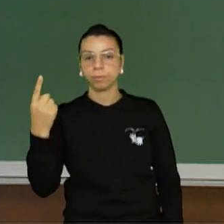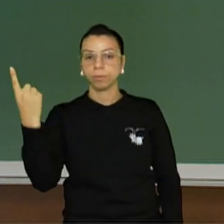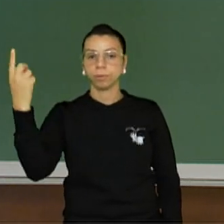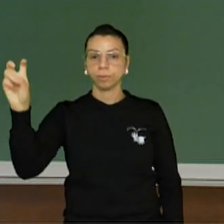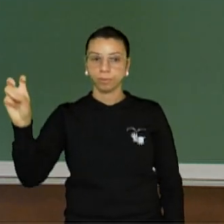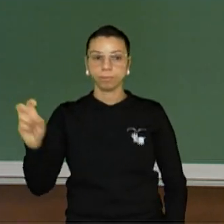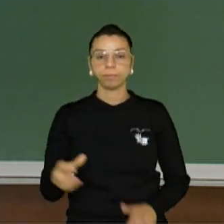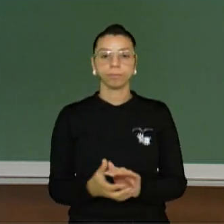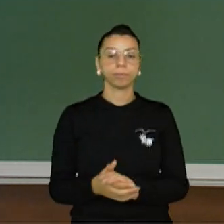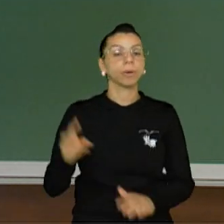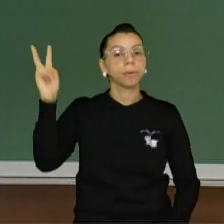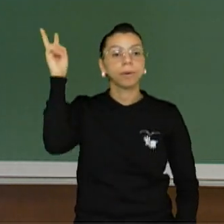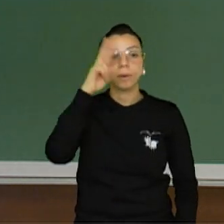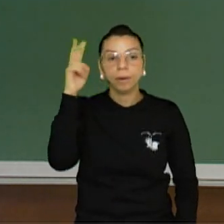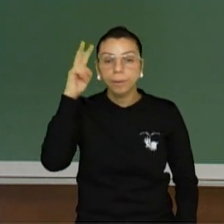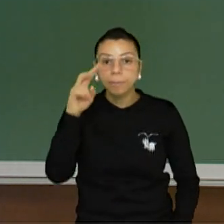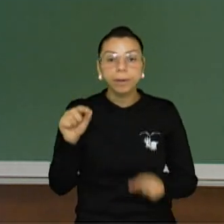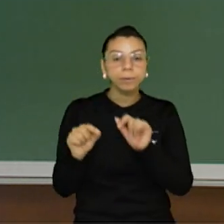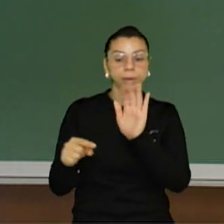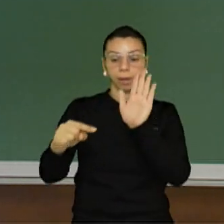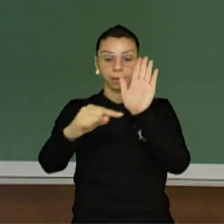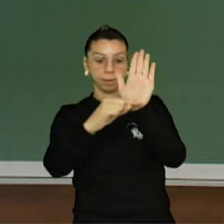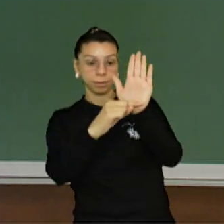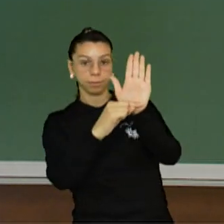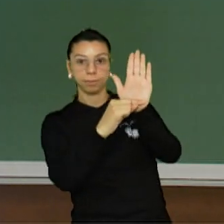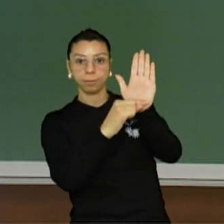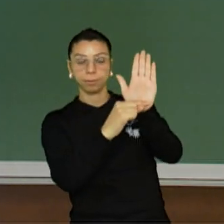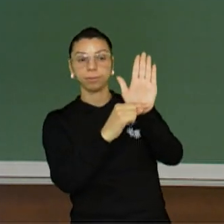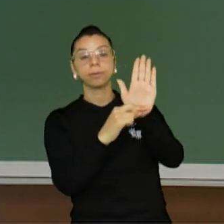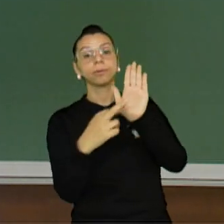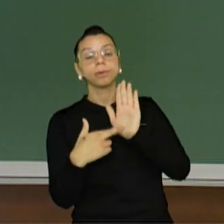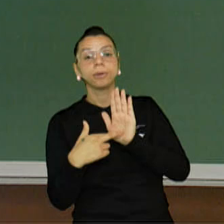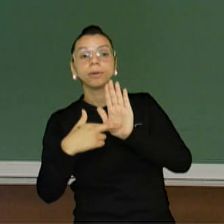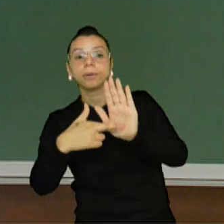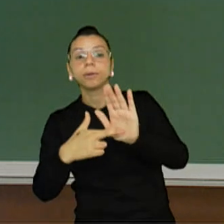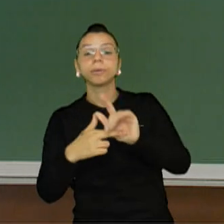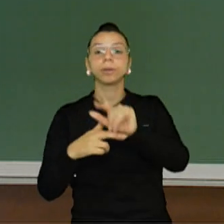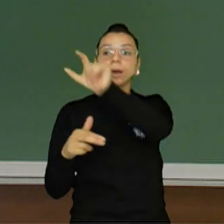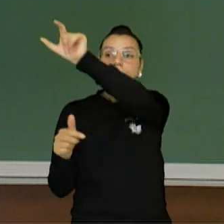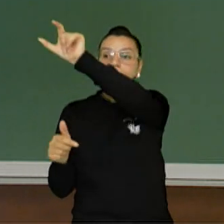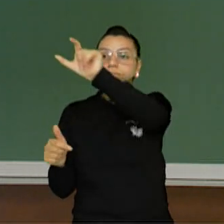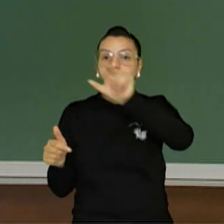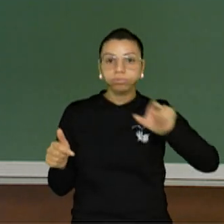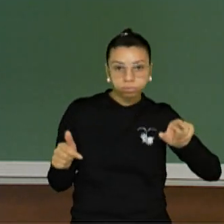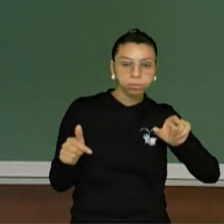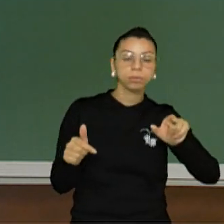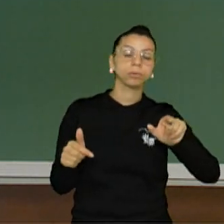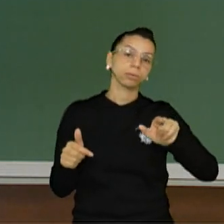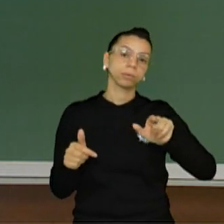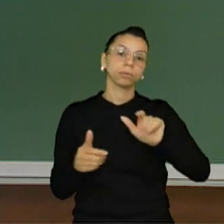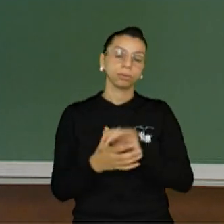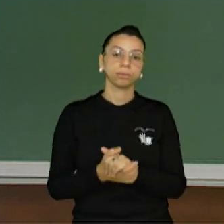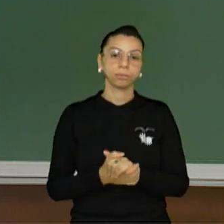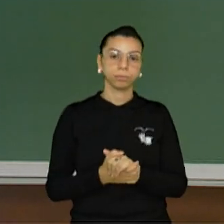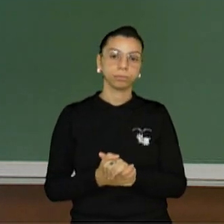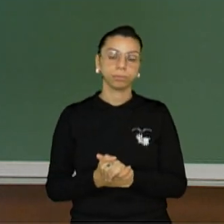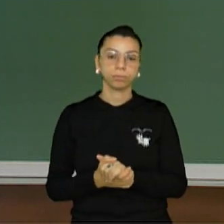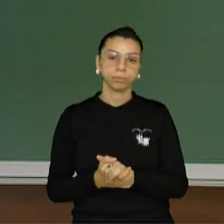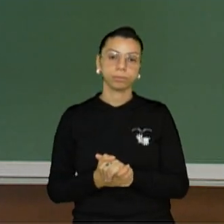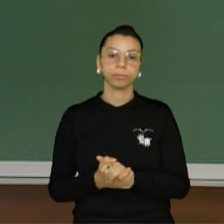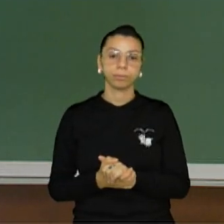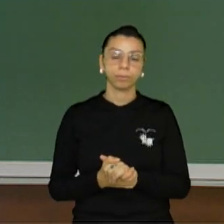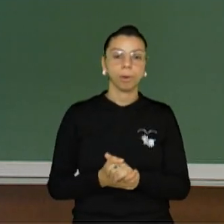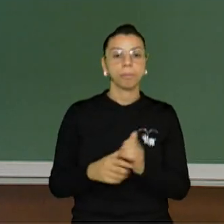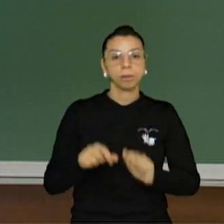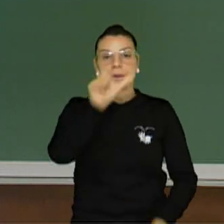só lembrando que esses sinais negativos aqui representam essas diagonais que a gente chama aqui de diagonal secundária.